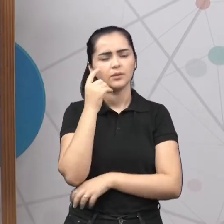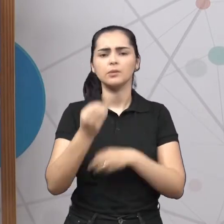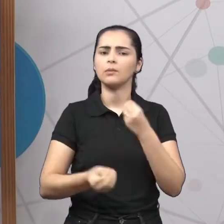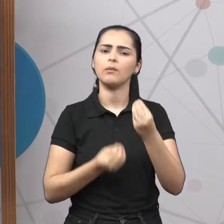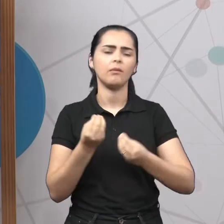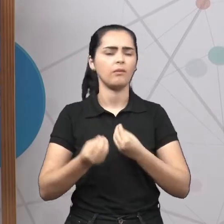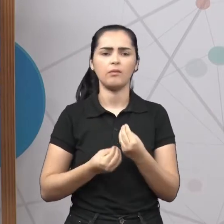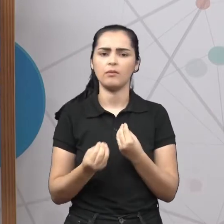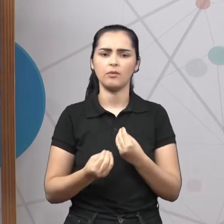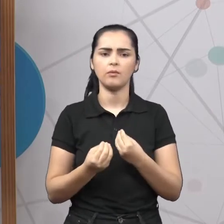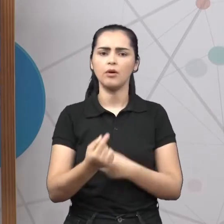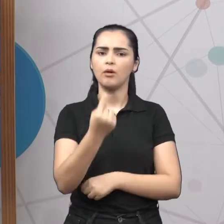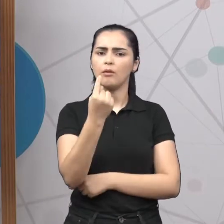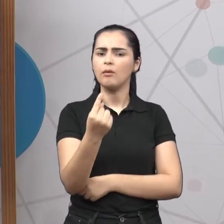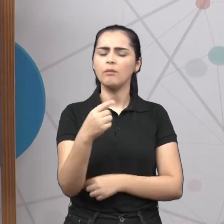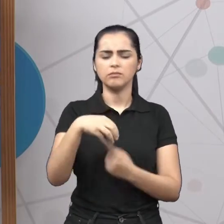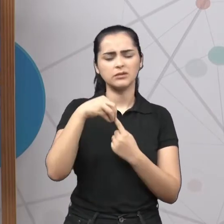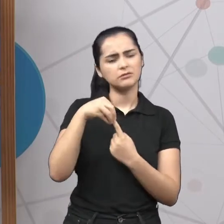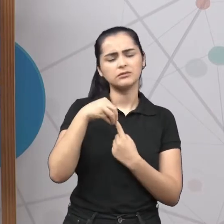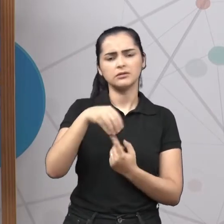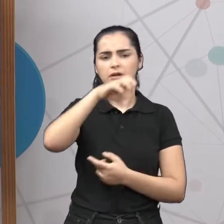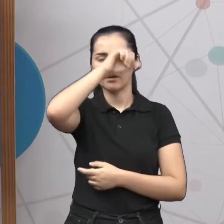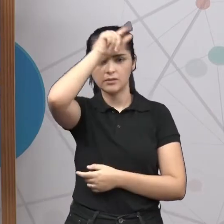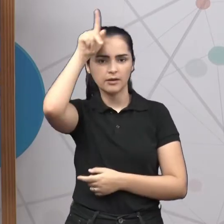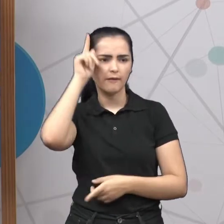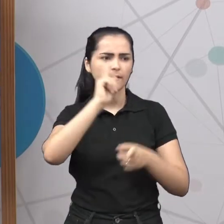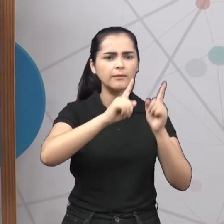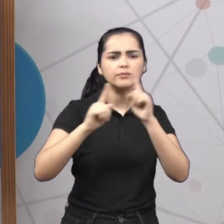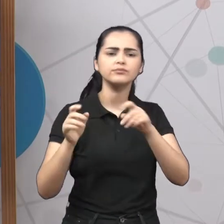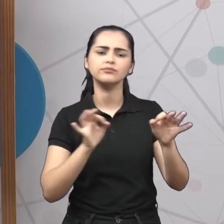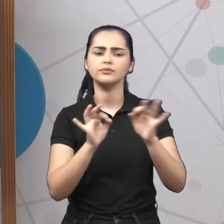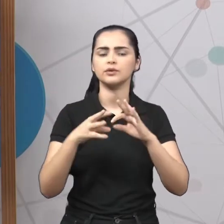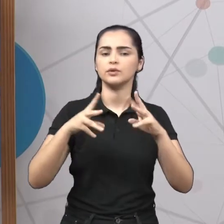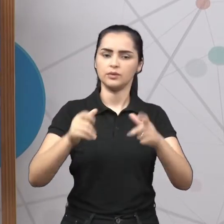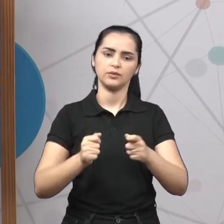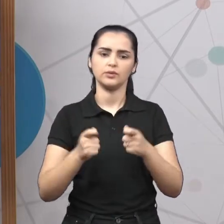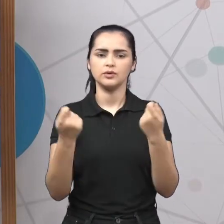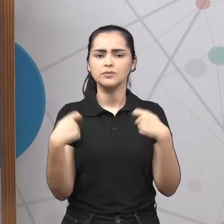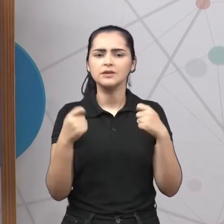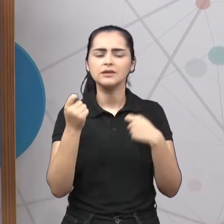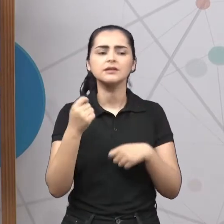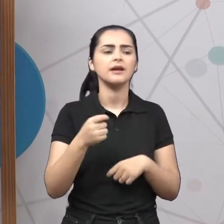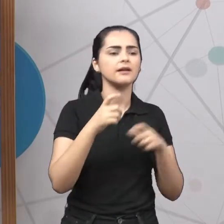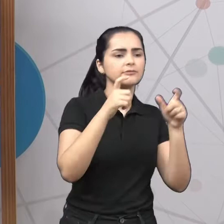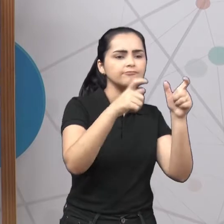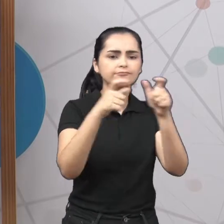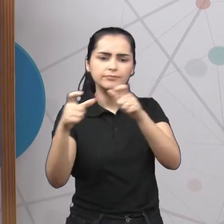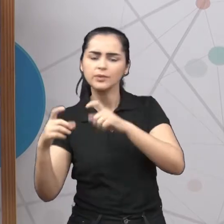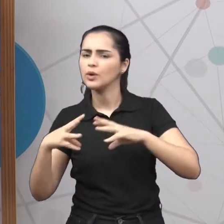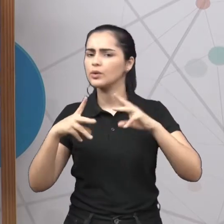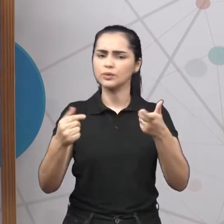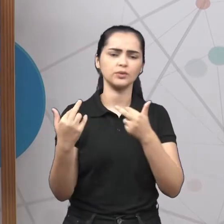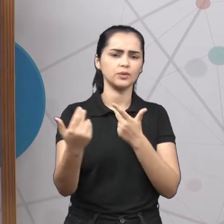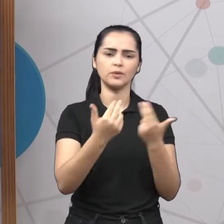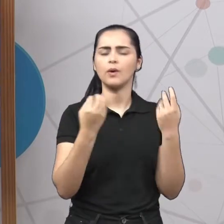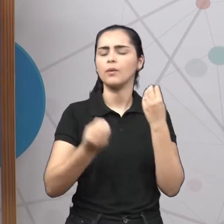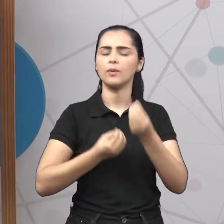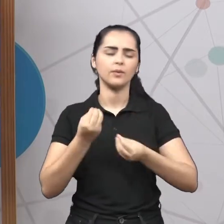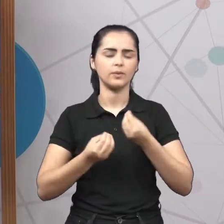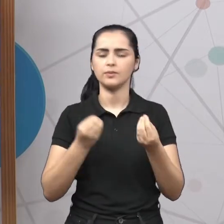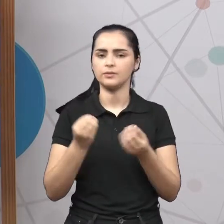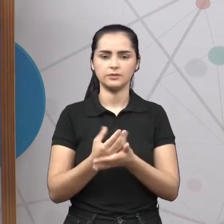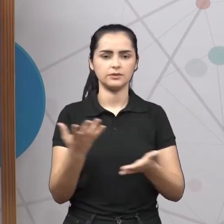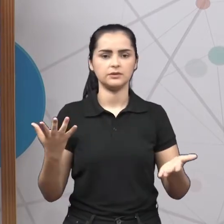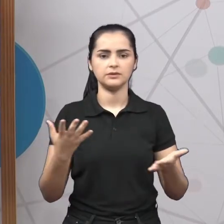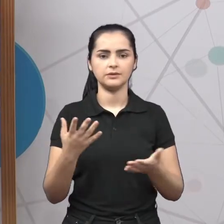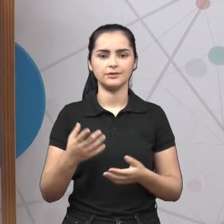que seria se fosse só a prefeita? Ela teria que estar em todos os lugares ao mesmo tempo? Como que seria isso?